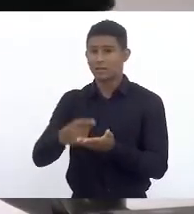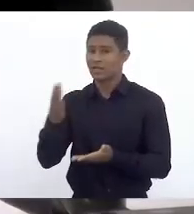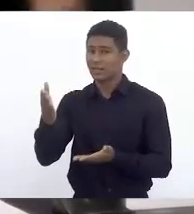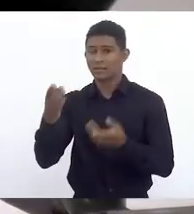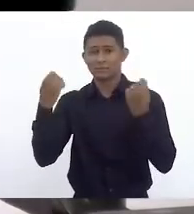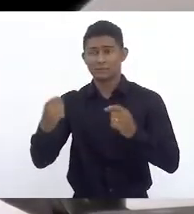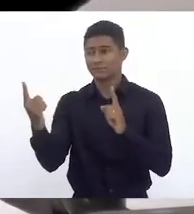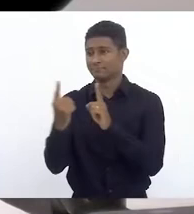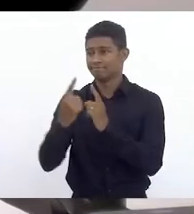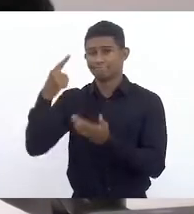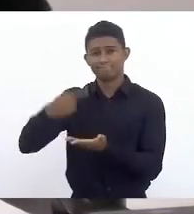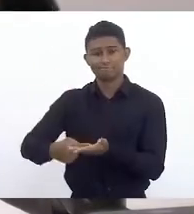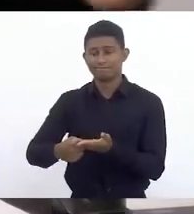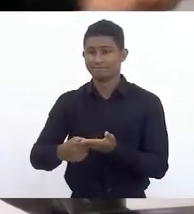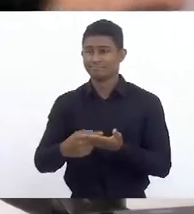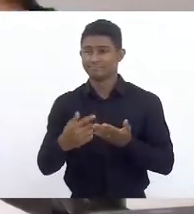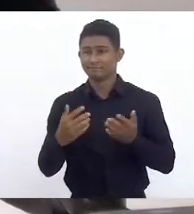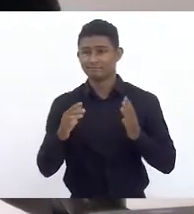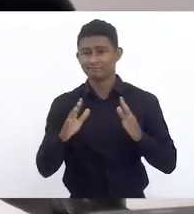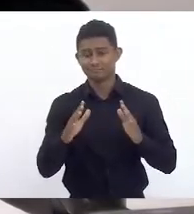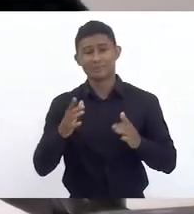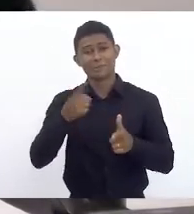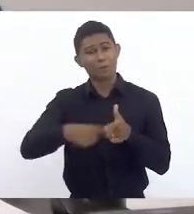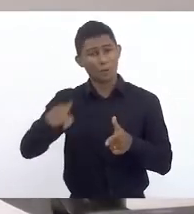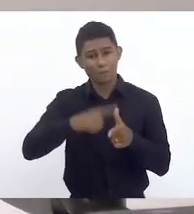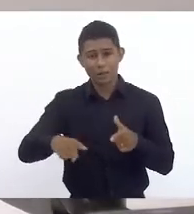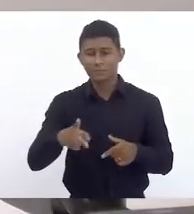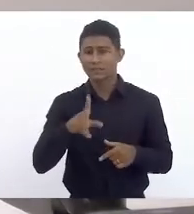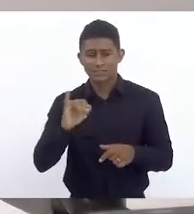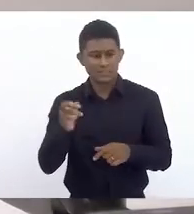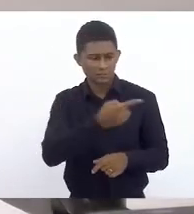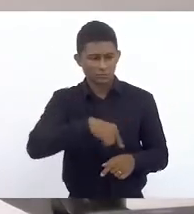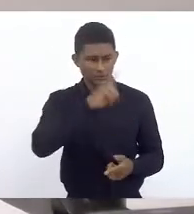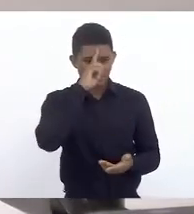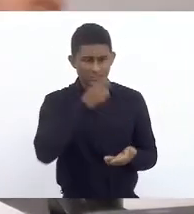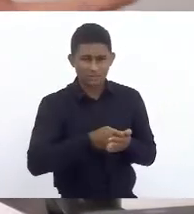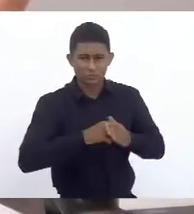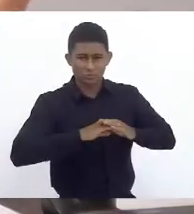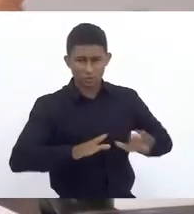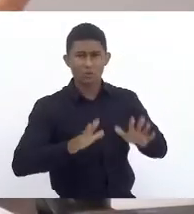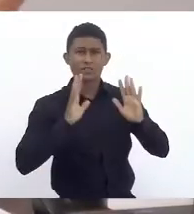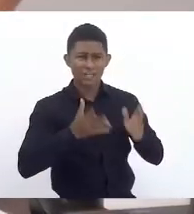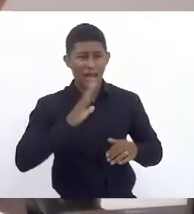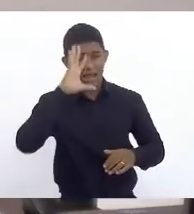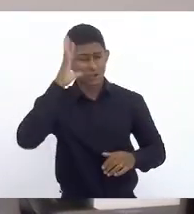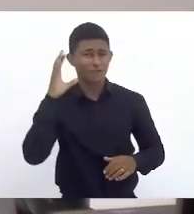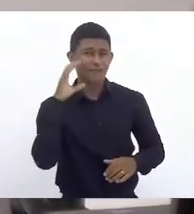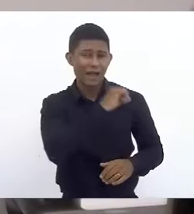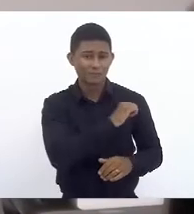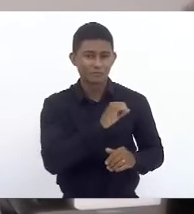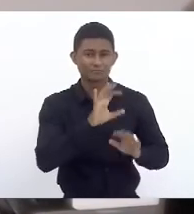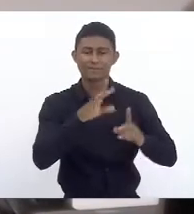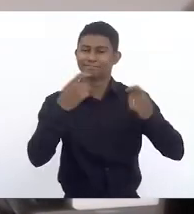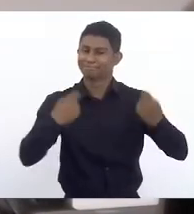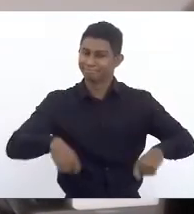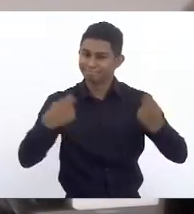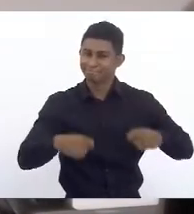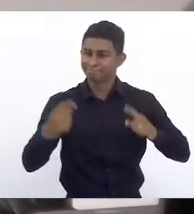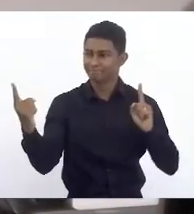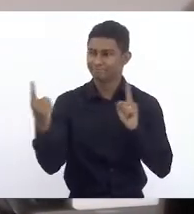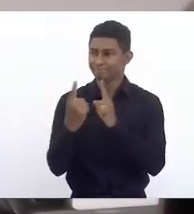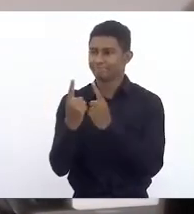que é um problema. Né? Se fosse só da gente, estava resolvido, eu acho que agora, né, deputado? Está resolvido agora.